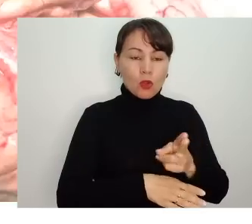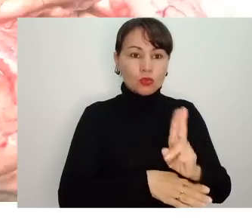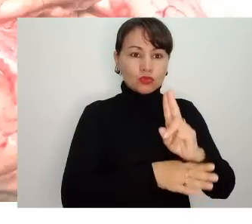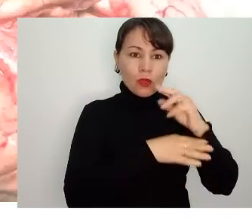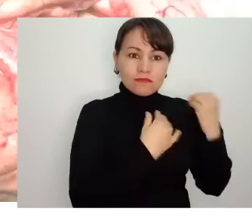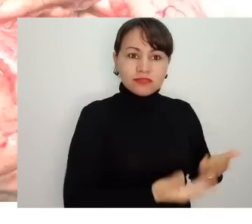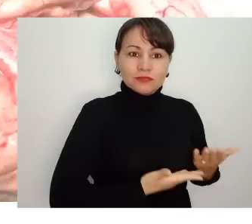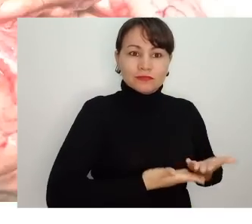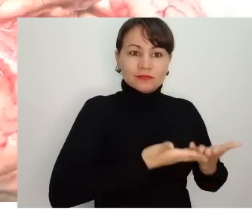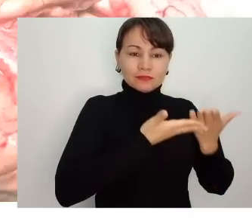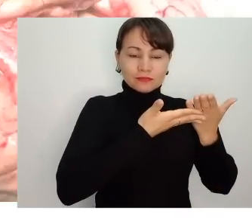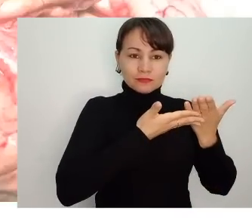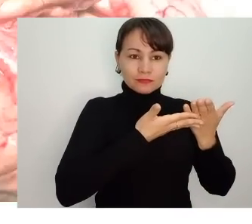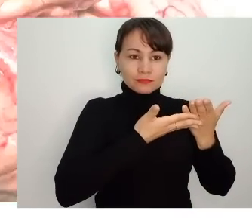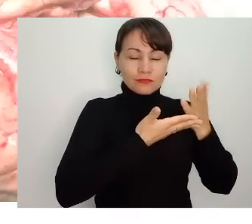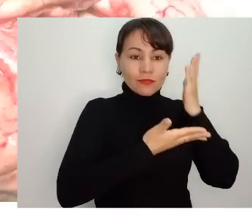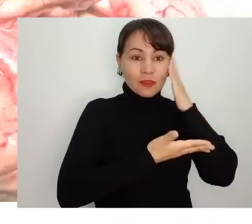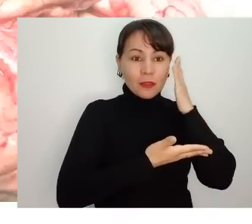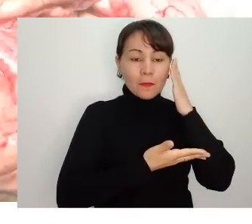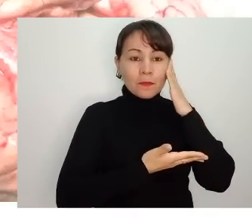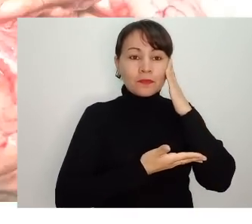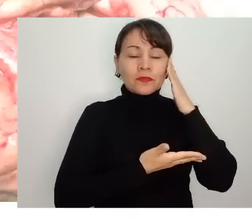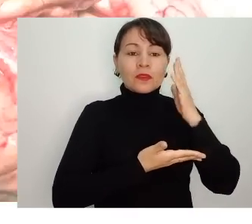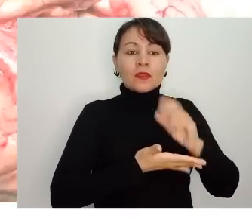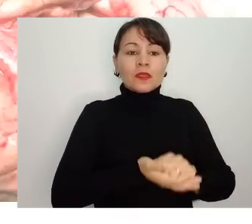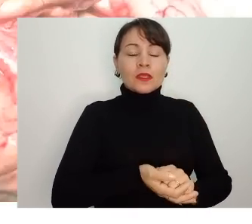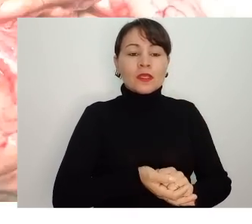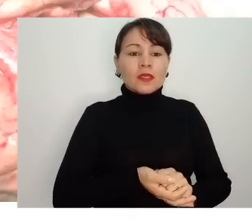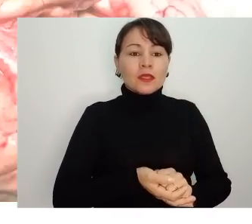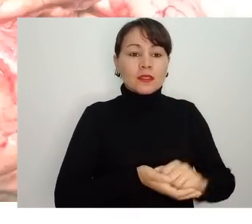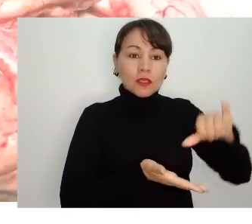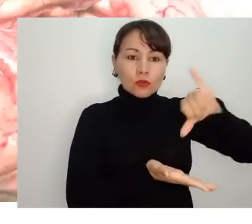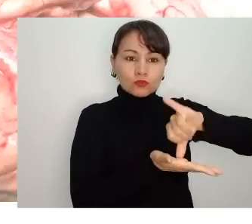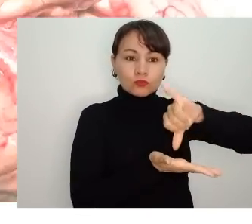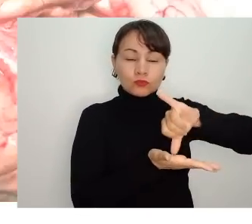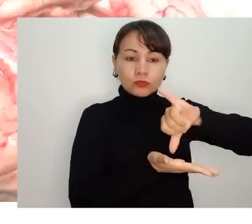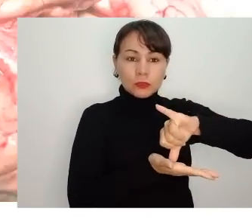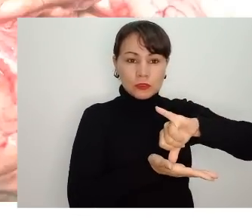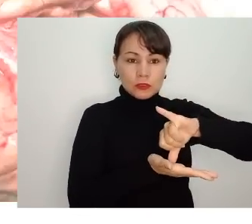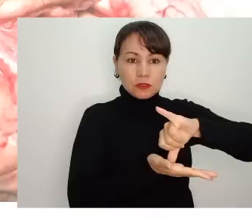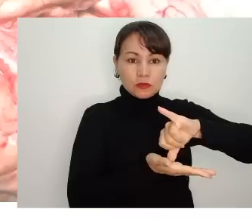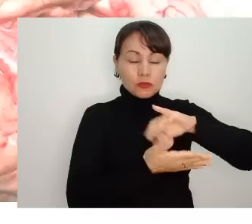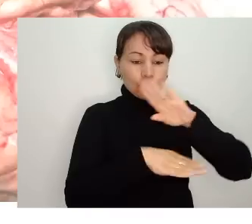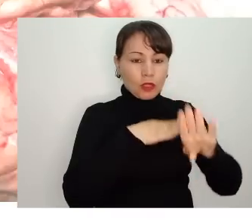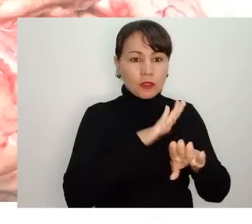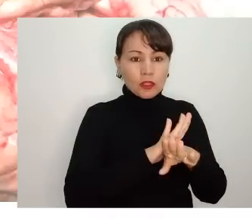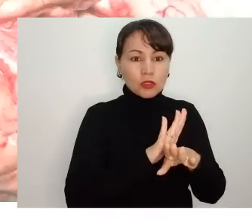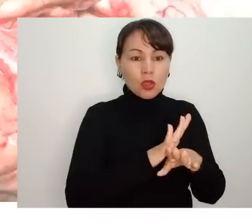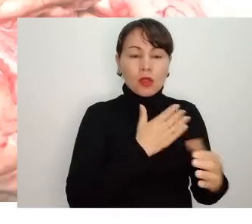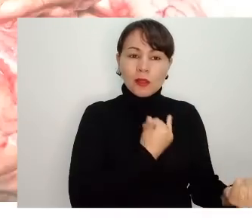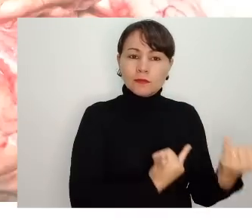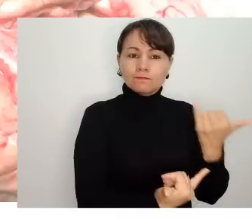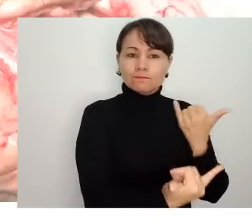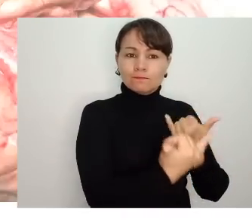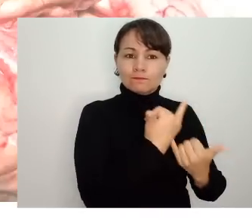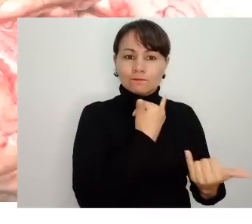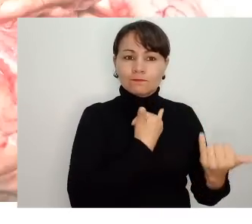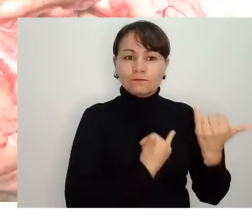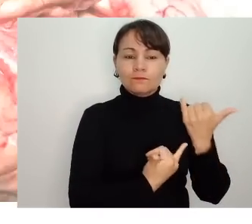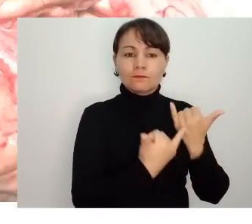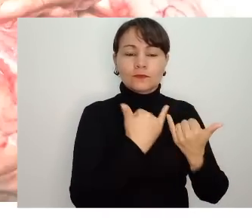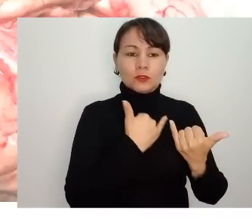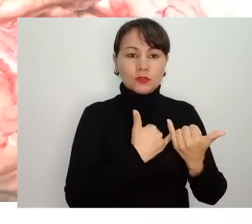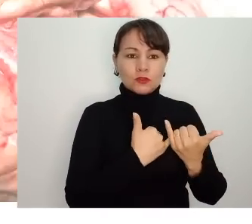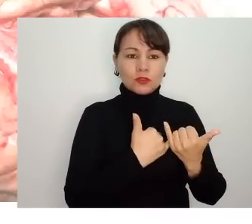manter ativo. A gente sabe que o sistema nervoso central, ele é o centro de todas as